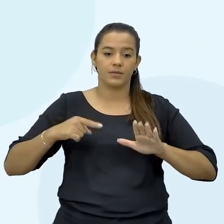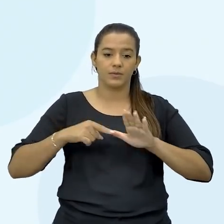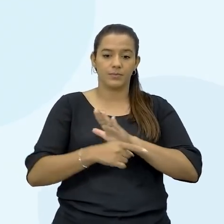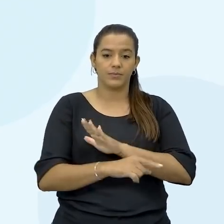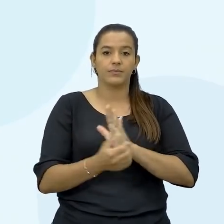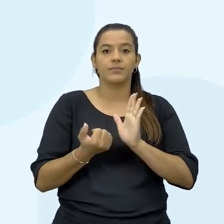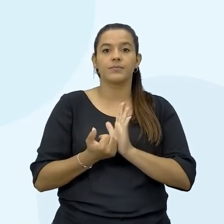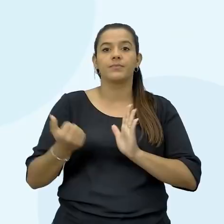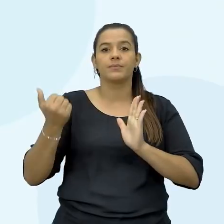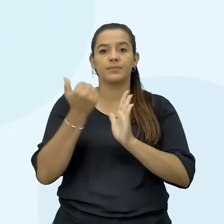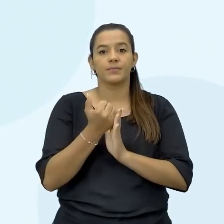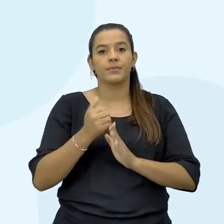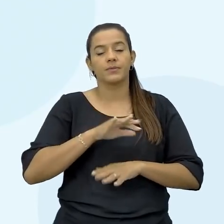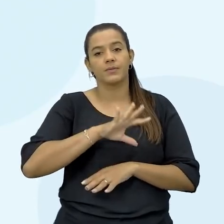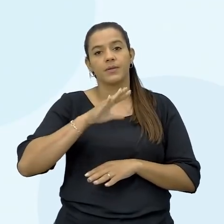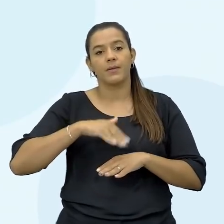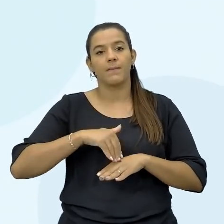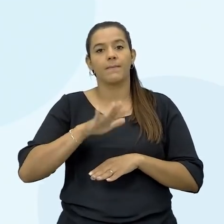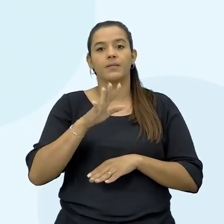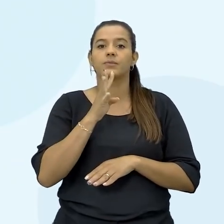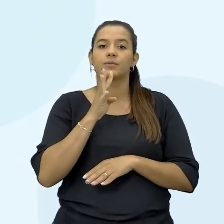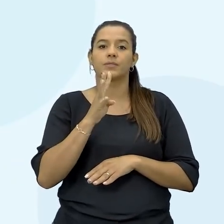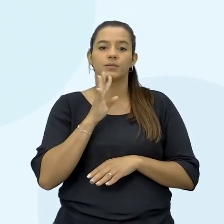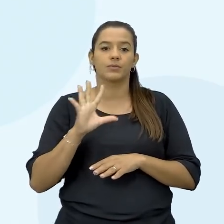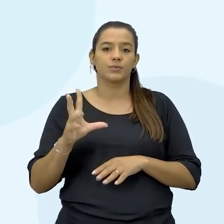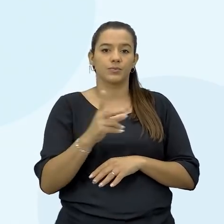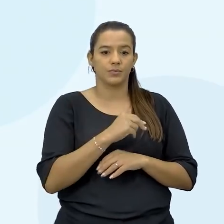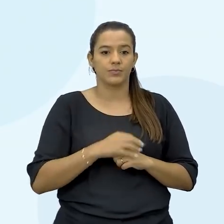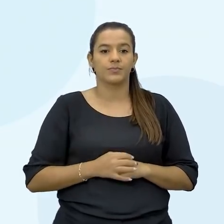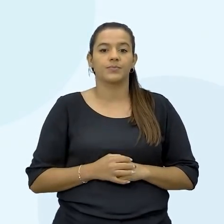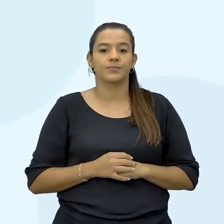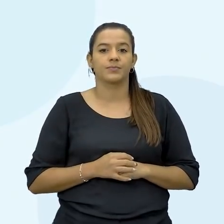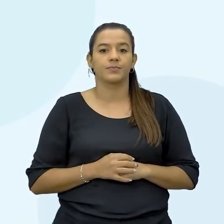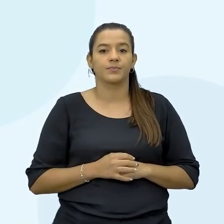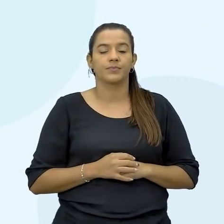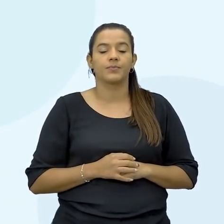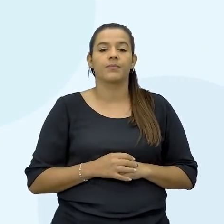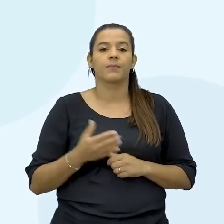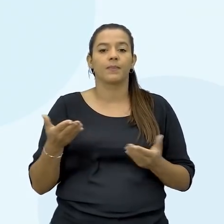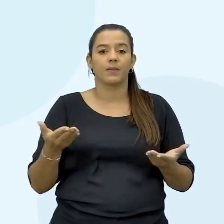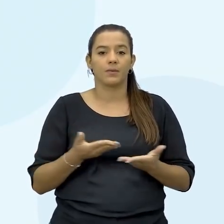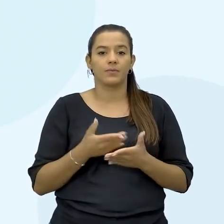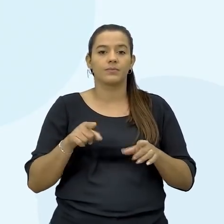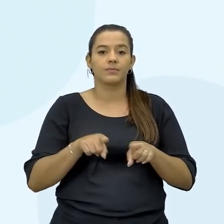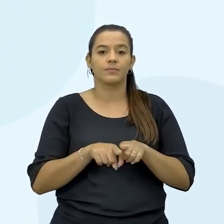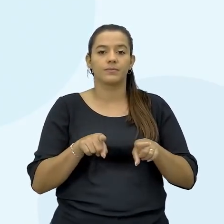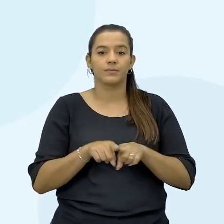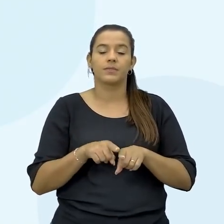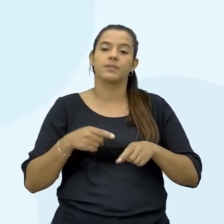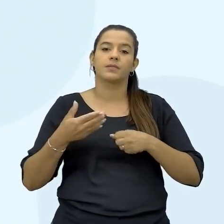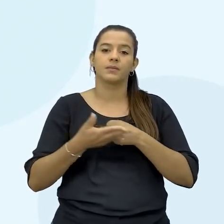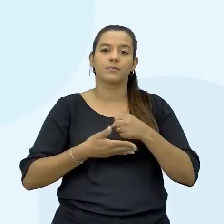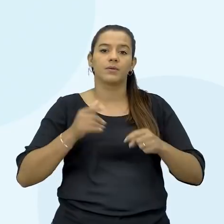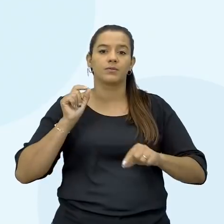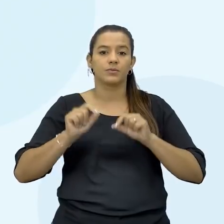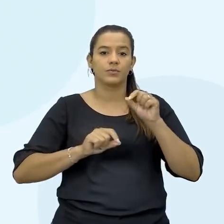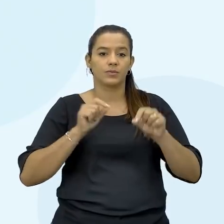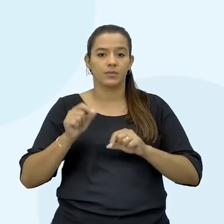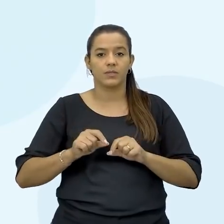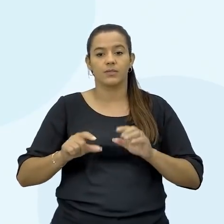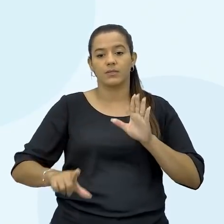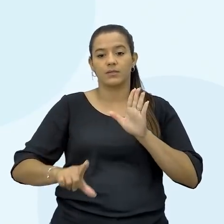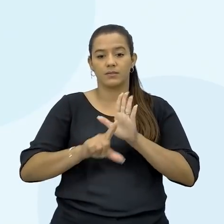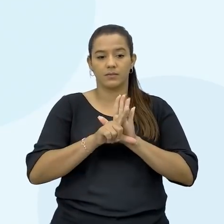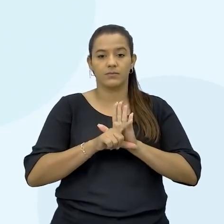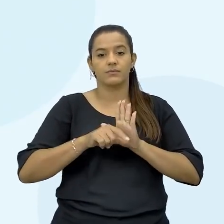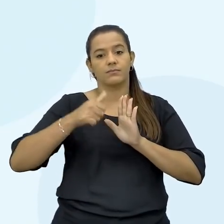aprofundamento, que é mais conhecido como MAPA. A nossa formação também está embasada na legislação,